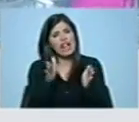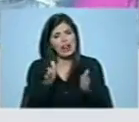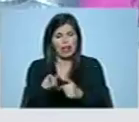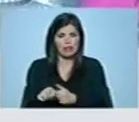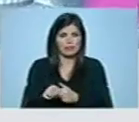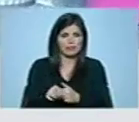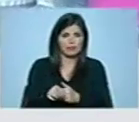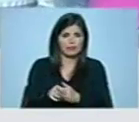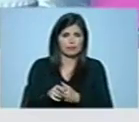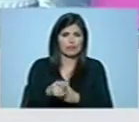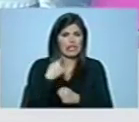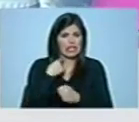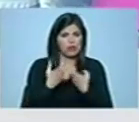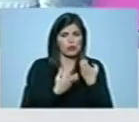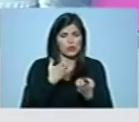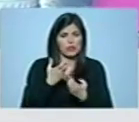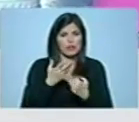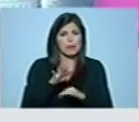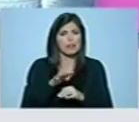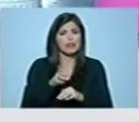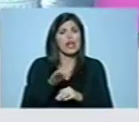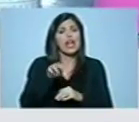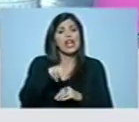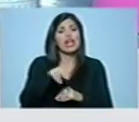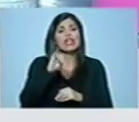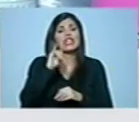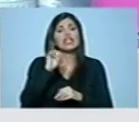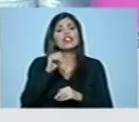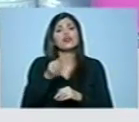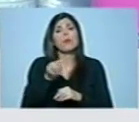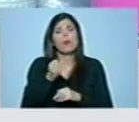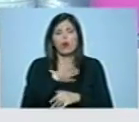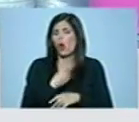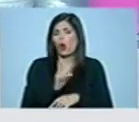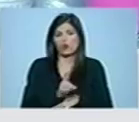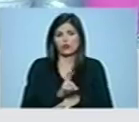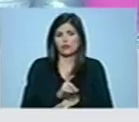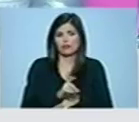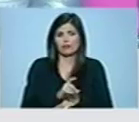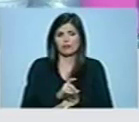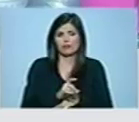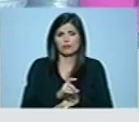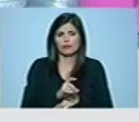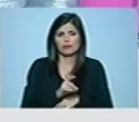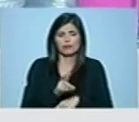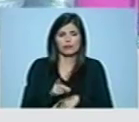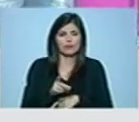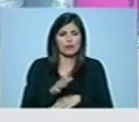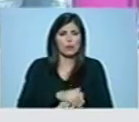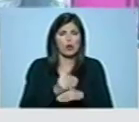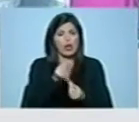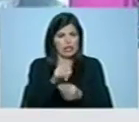É chamada carne de cozer. Pois, não é? Mas como é nisto, percebe, Sónia? Eles não gostam tanto. Nem lhes faz então, tão bem, não é? Por causa dos